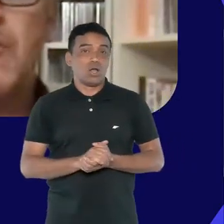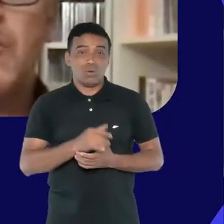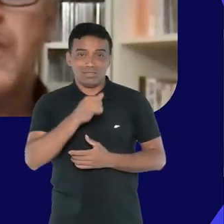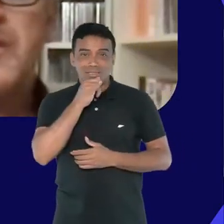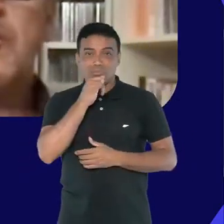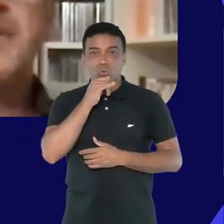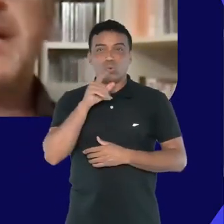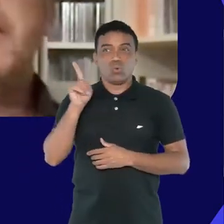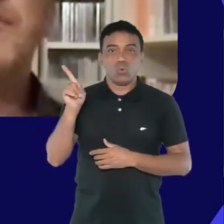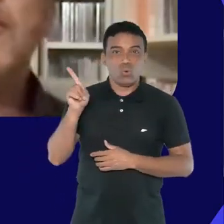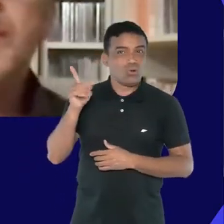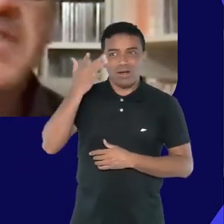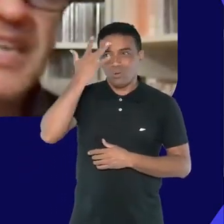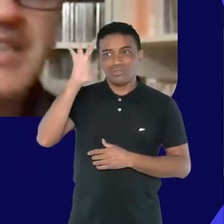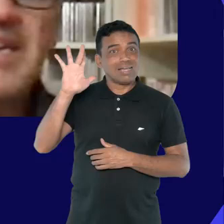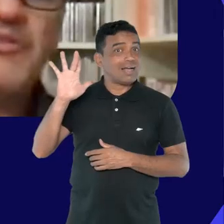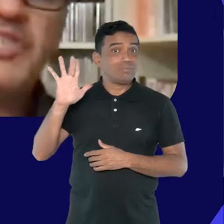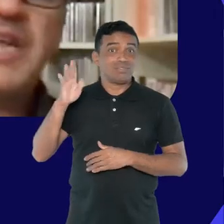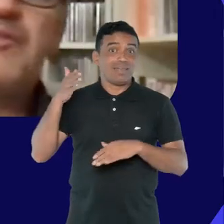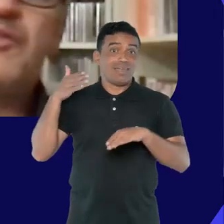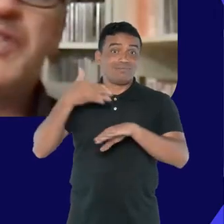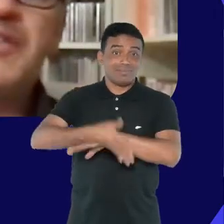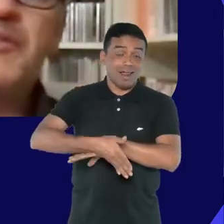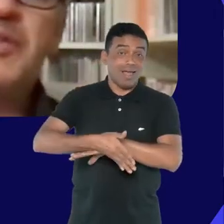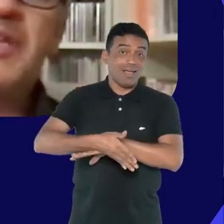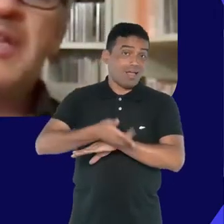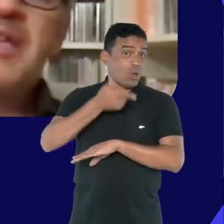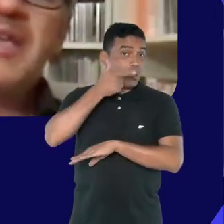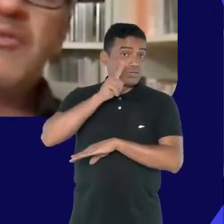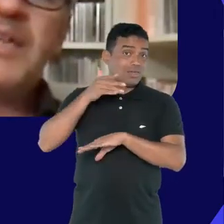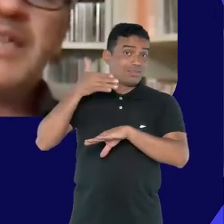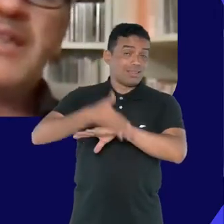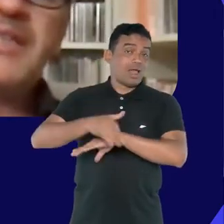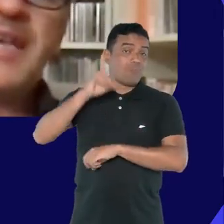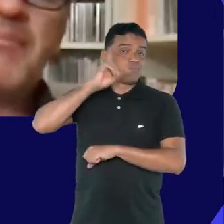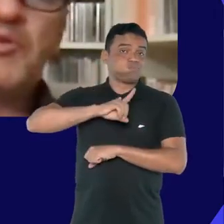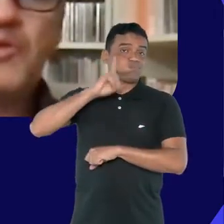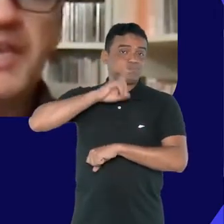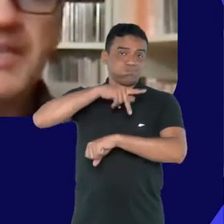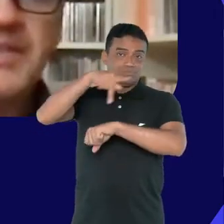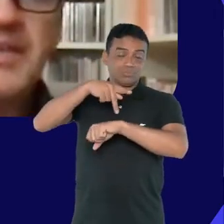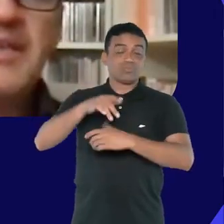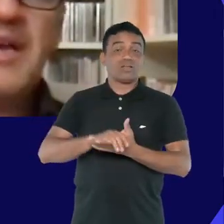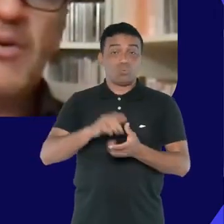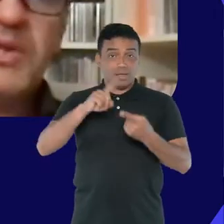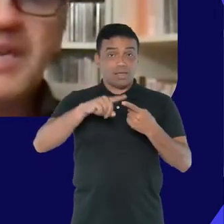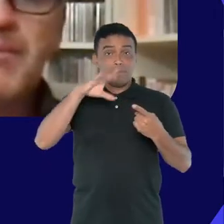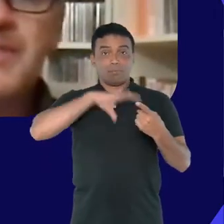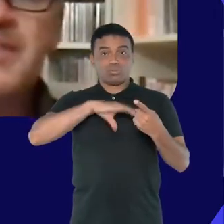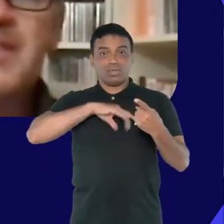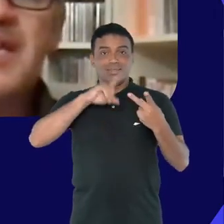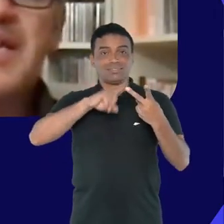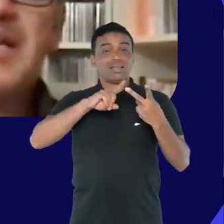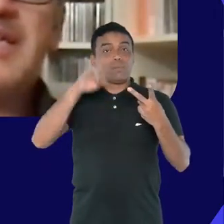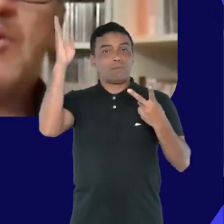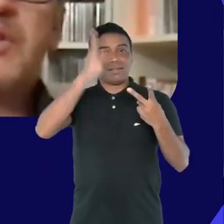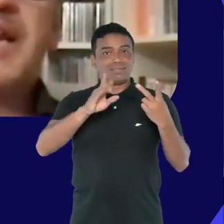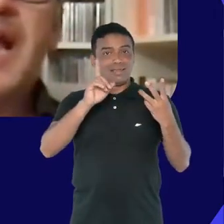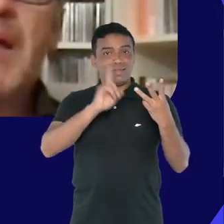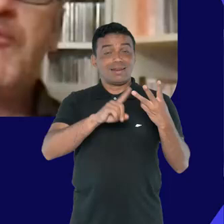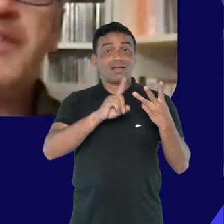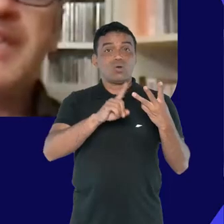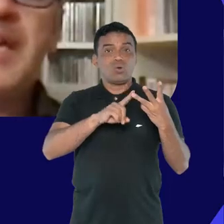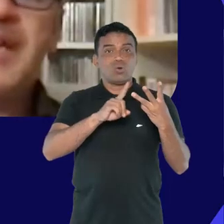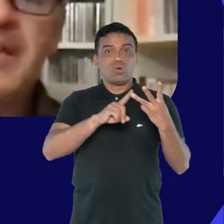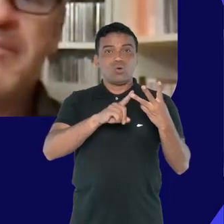fronteira, não sabem se vão conseguir entrar nos Estados Unidos. E uma delas é portuguesa, a outra é brasileira e a